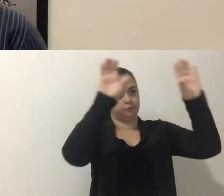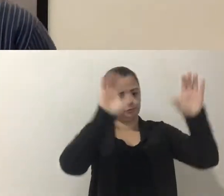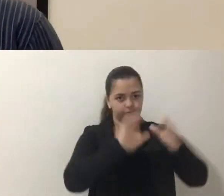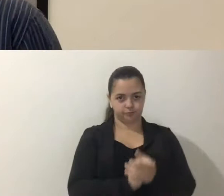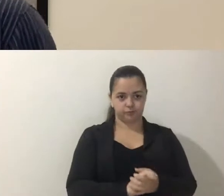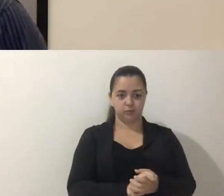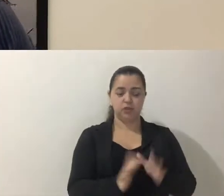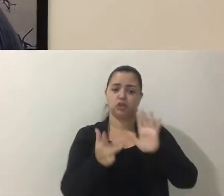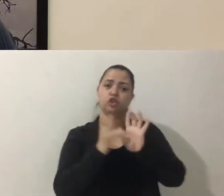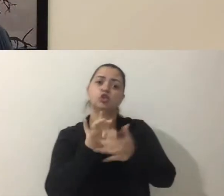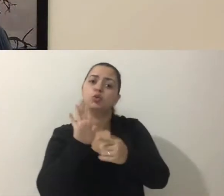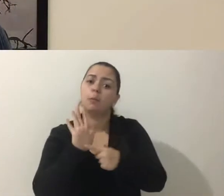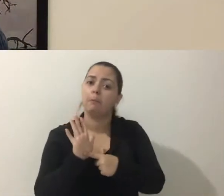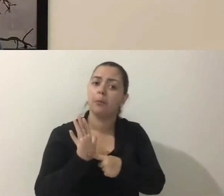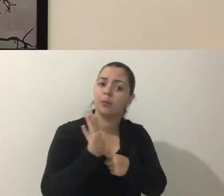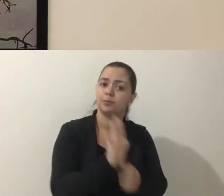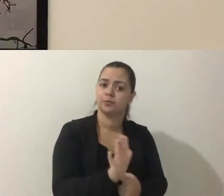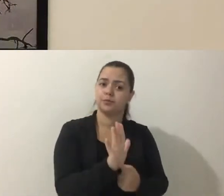Jesus está expondo aqui